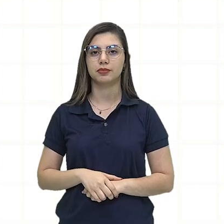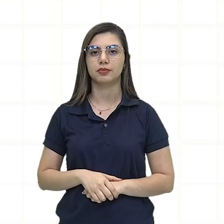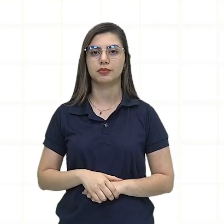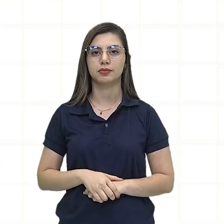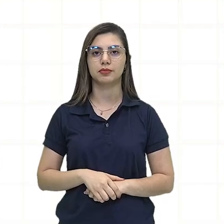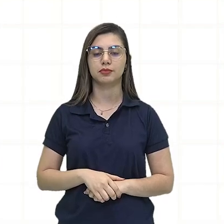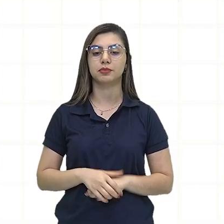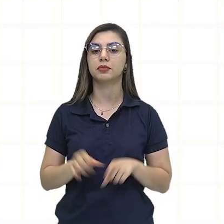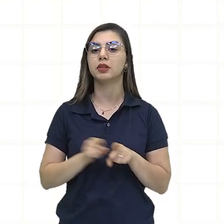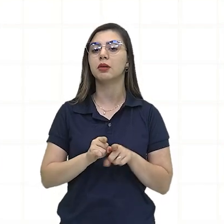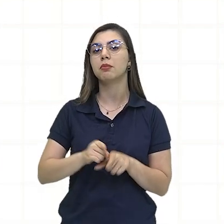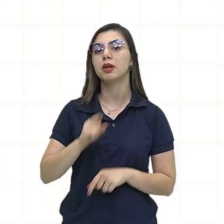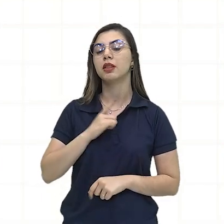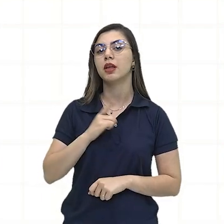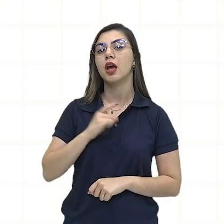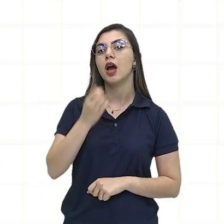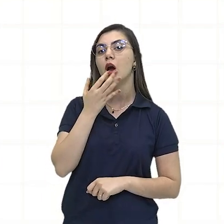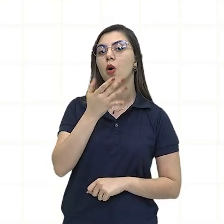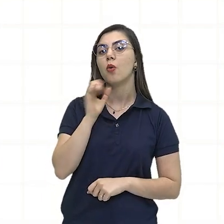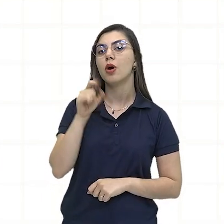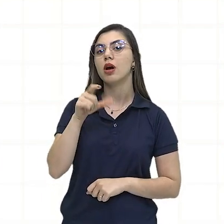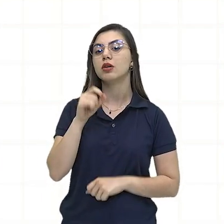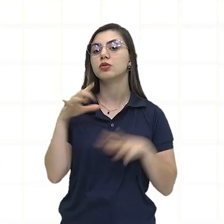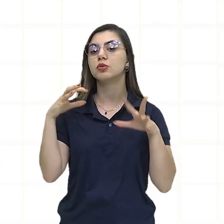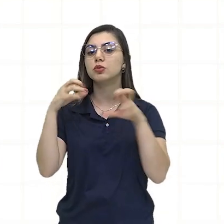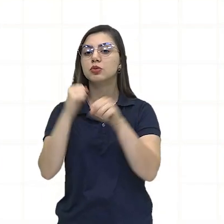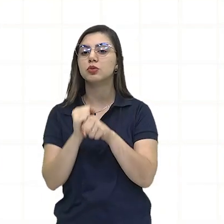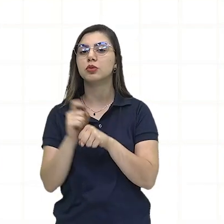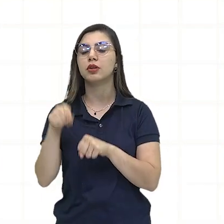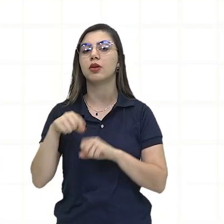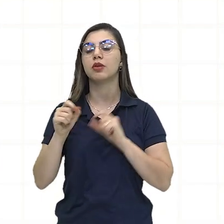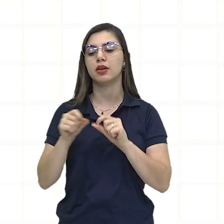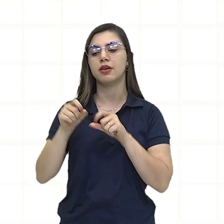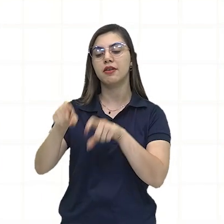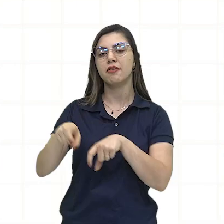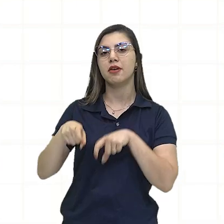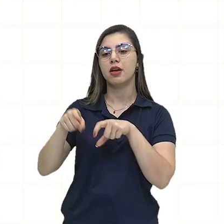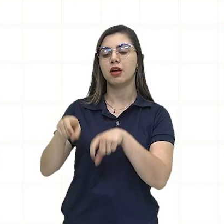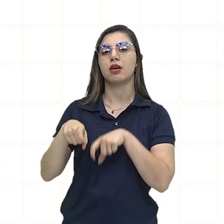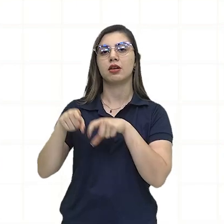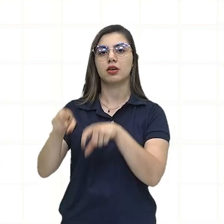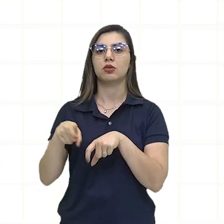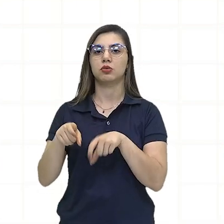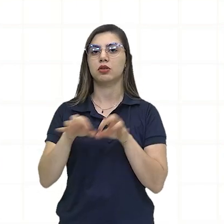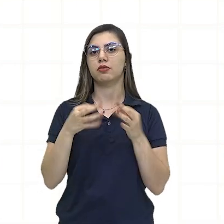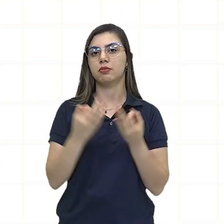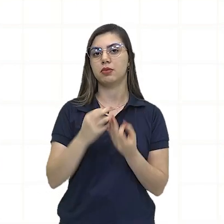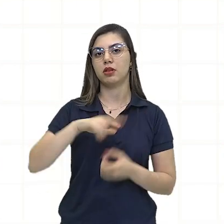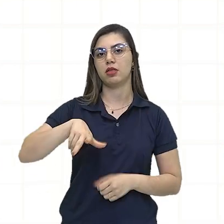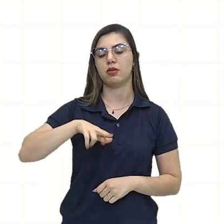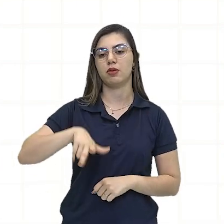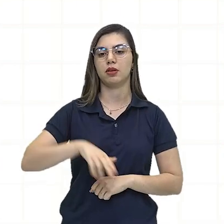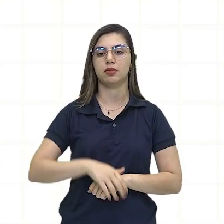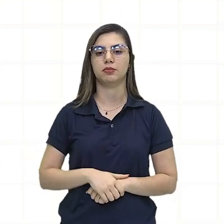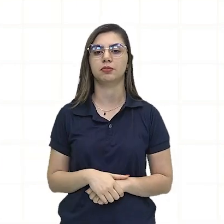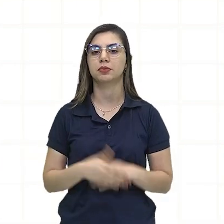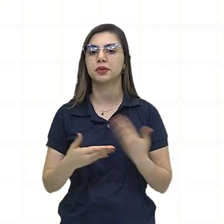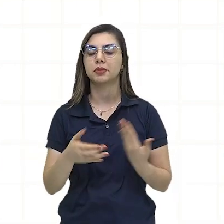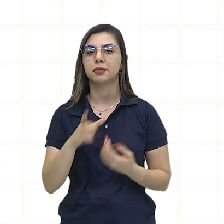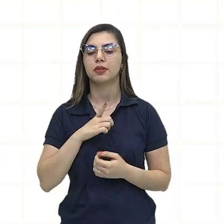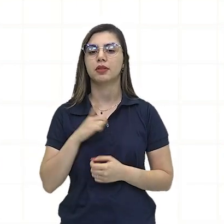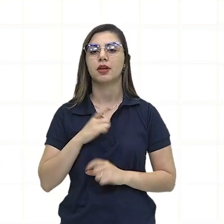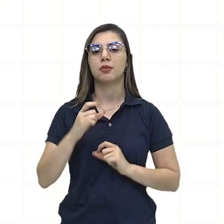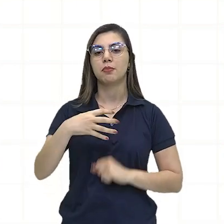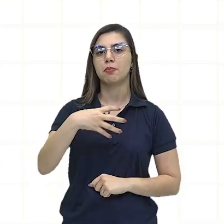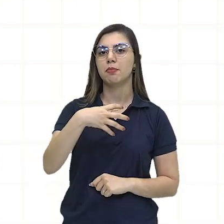os azul mais escuro vai indicar os não familiar. Então, nós vamos ter como destaque aqui